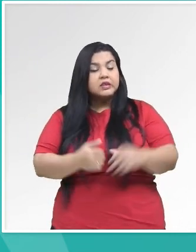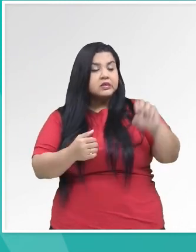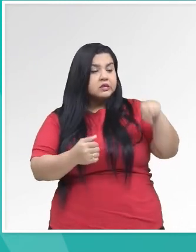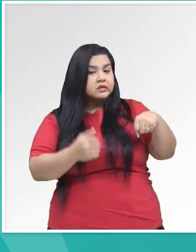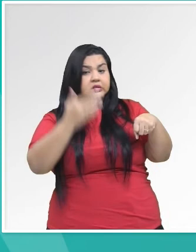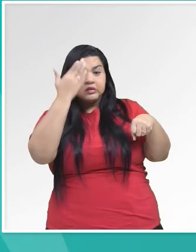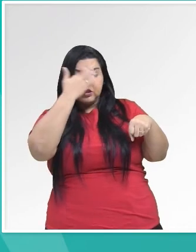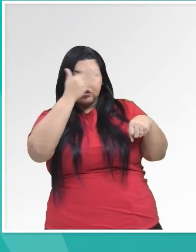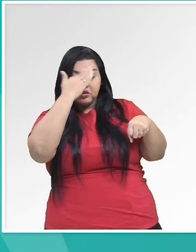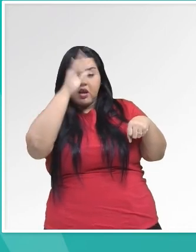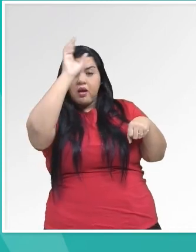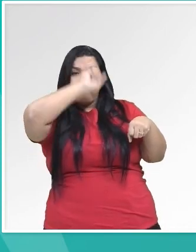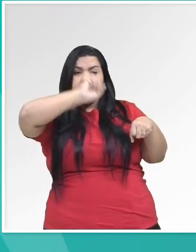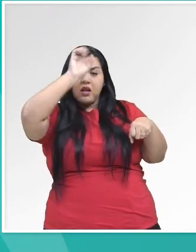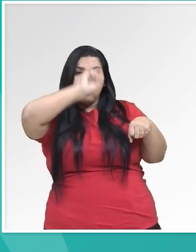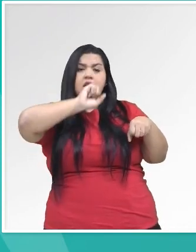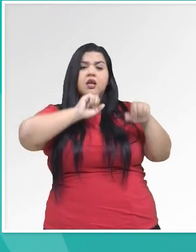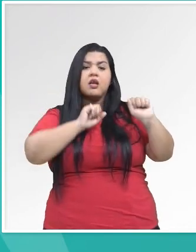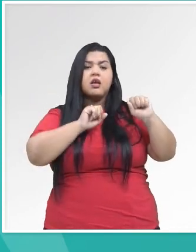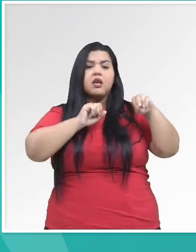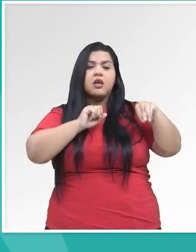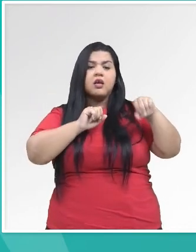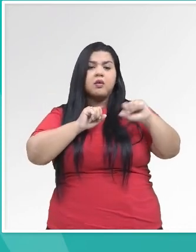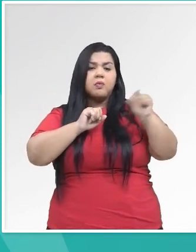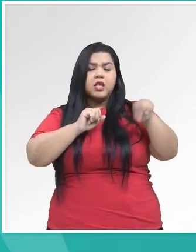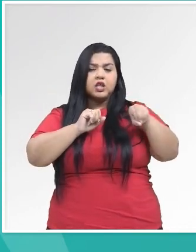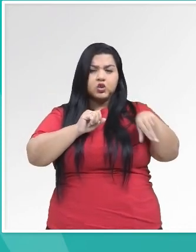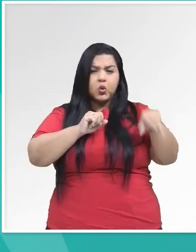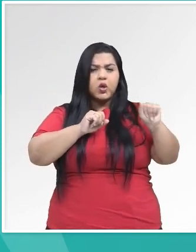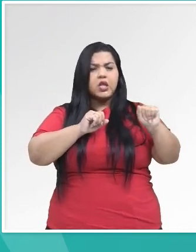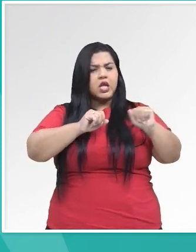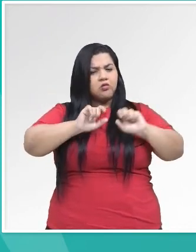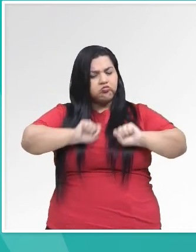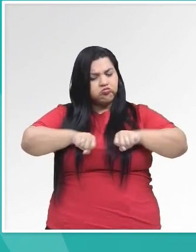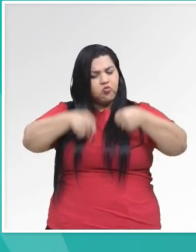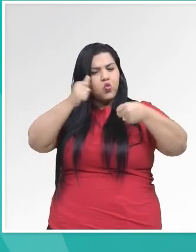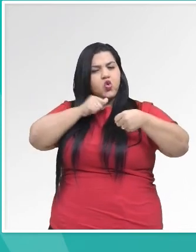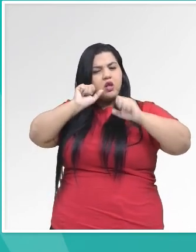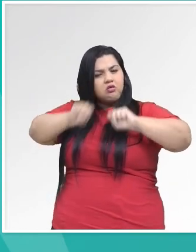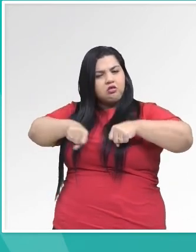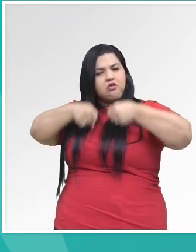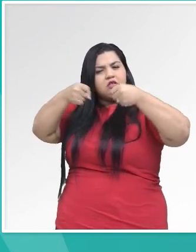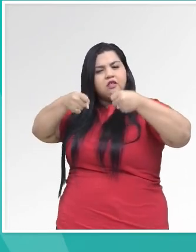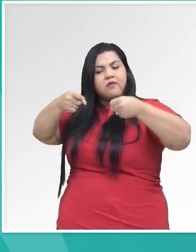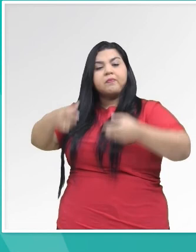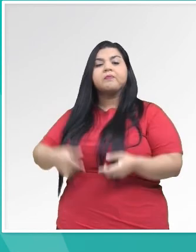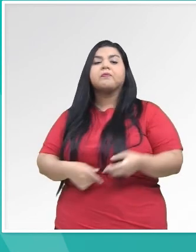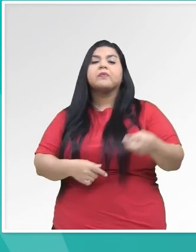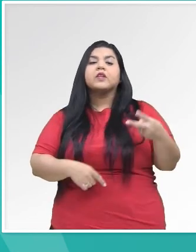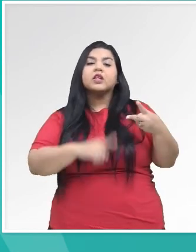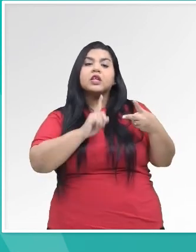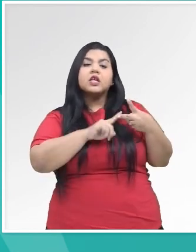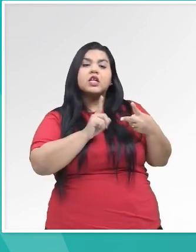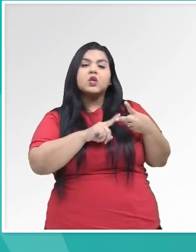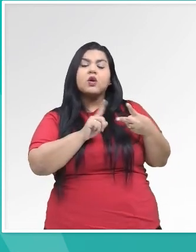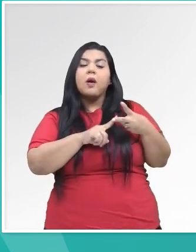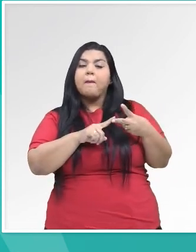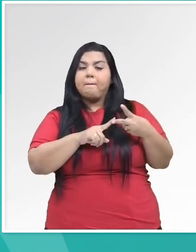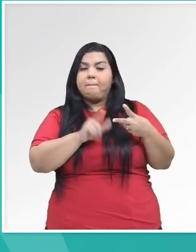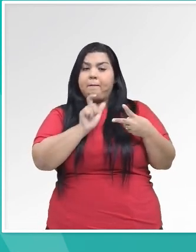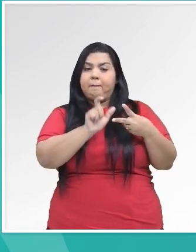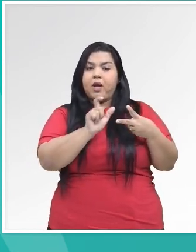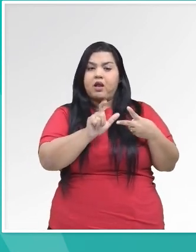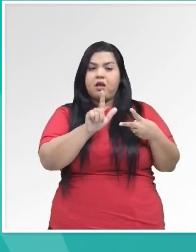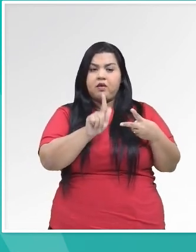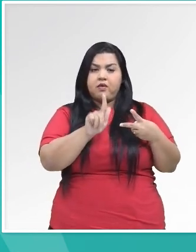você aprendeu que a Amazônia tem a ver com as guerreiras lendárias da antiguidade, tá certo? A palavra guerreiro é